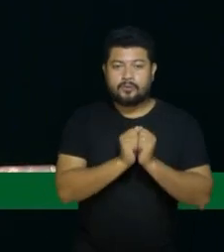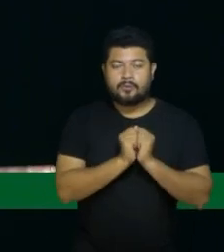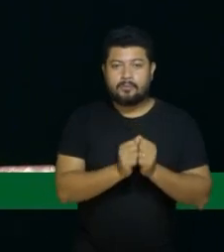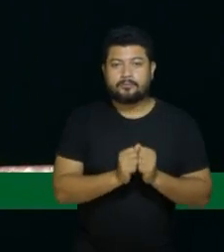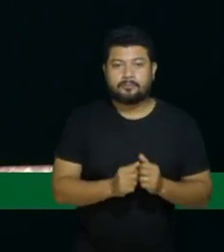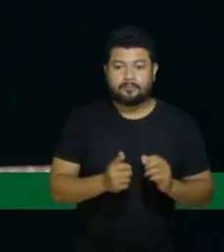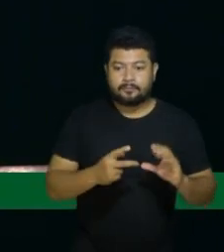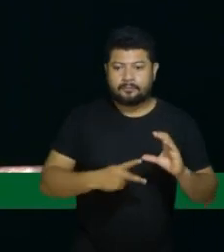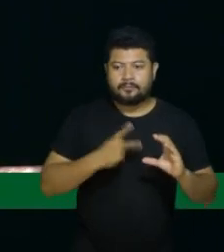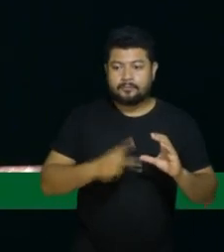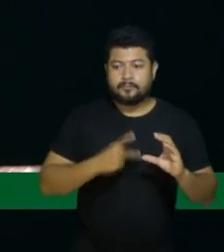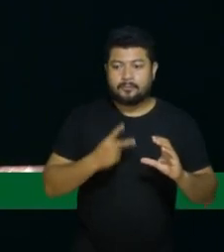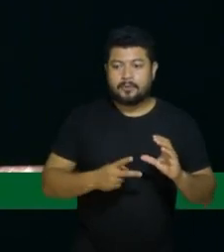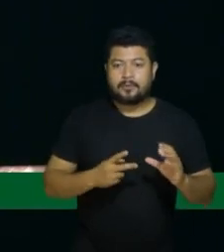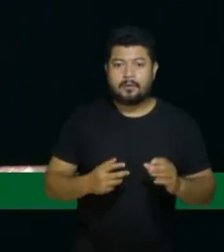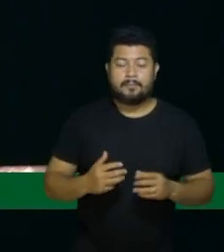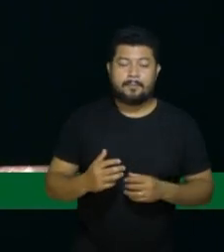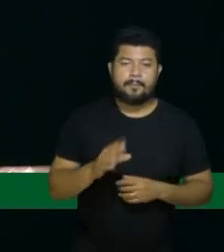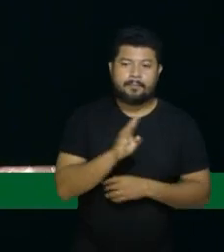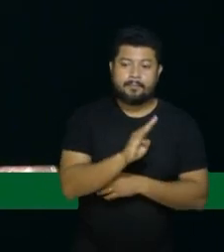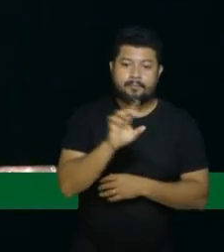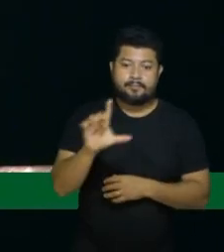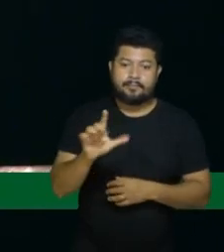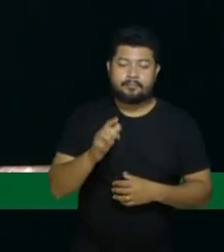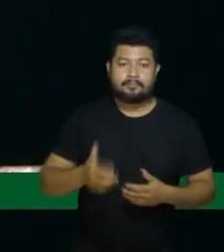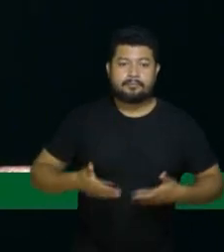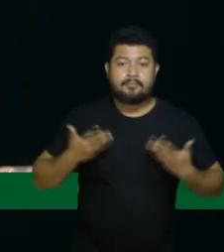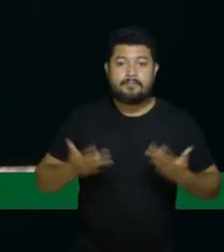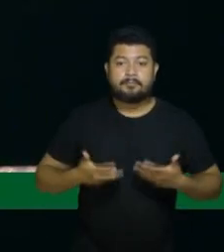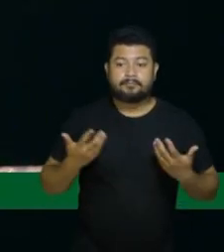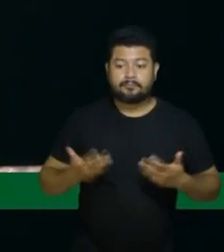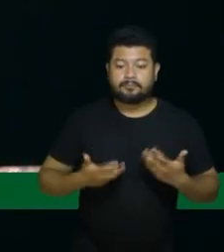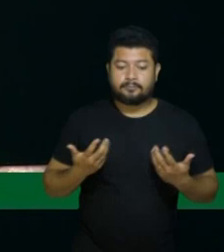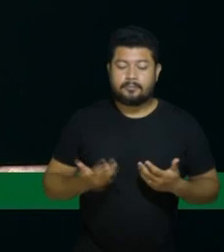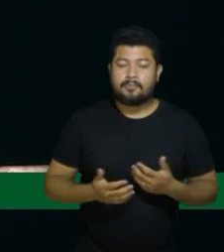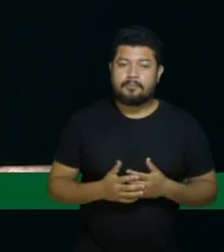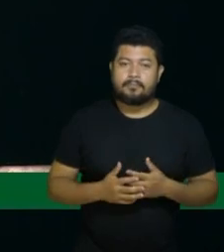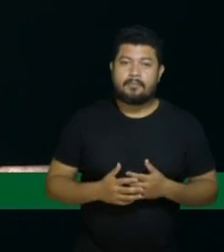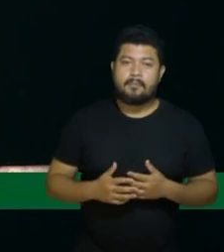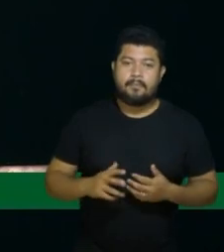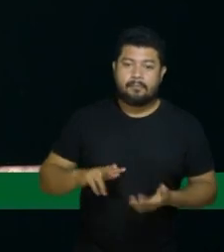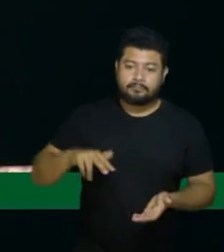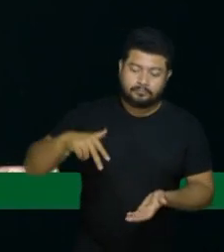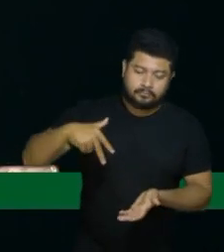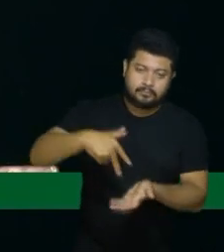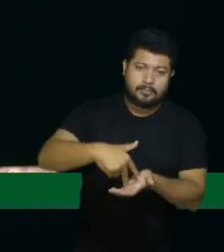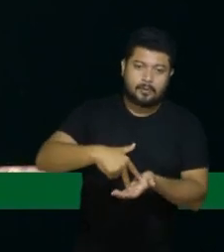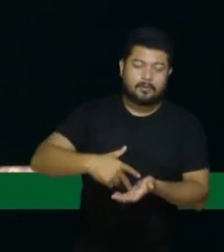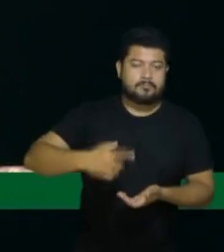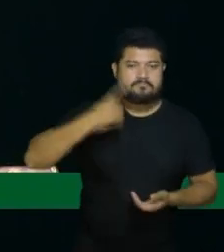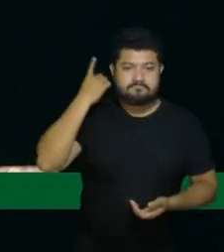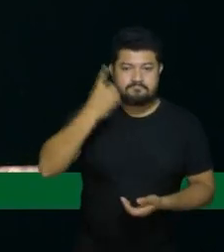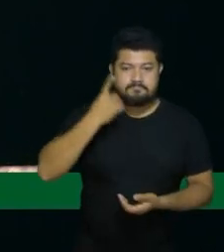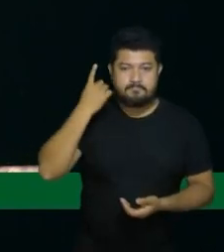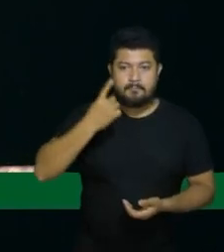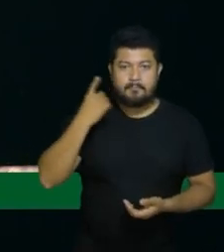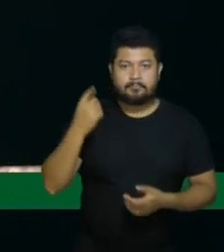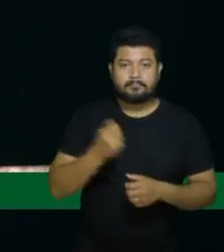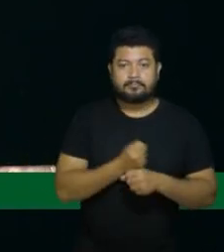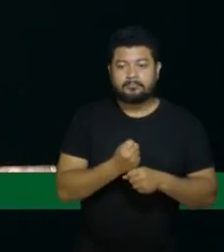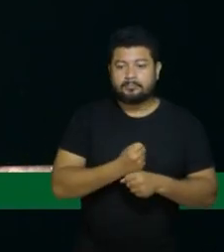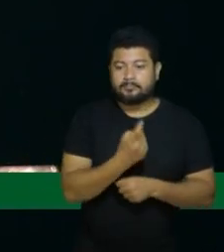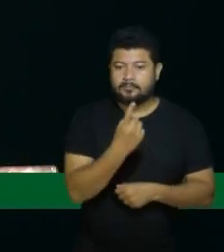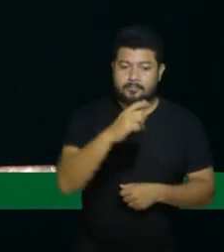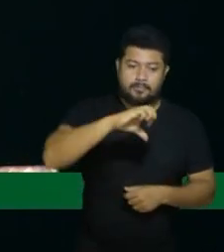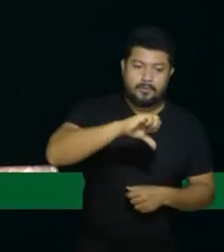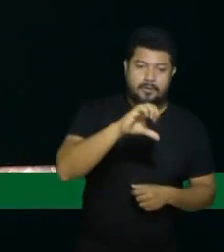Blumenau é uma alegria estar aqui hoje como membro do Parlamento Catarinense nesses 190